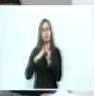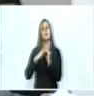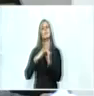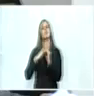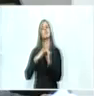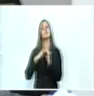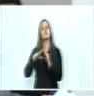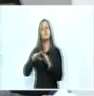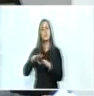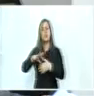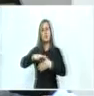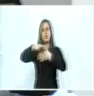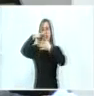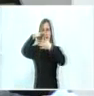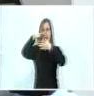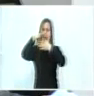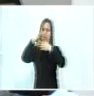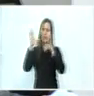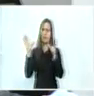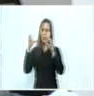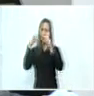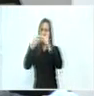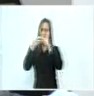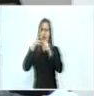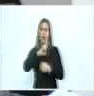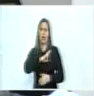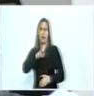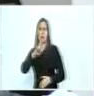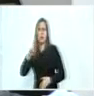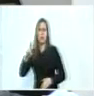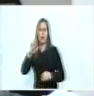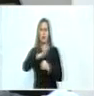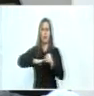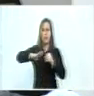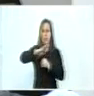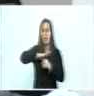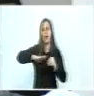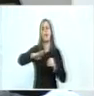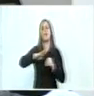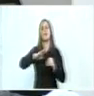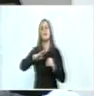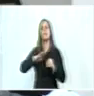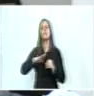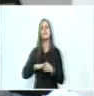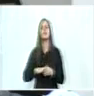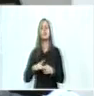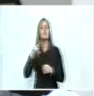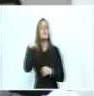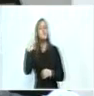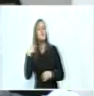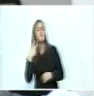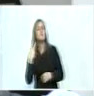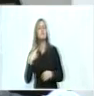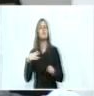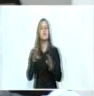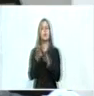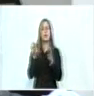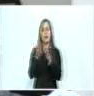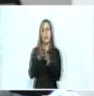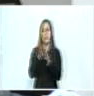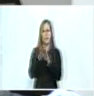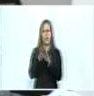de lideranças comunitárias e religiosas dos bairros beneficiados, de vereadores e da